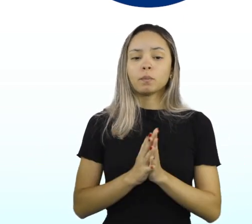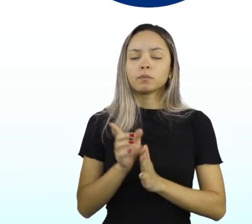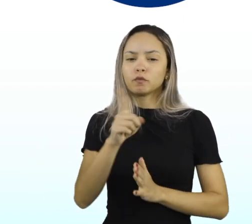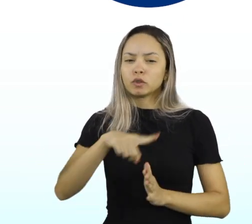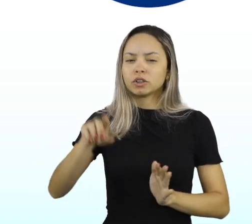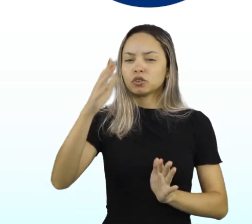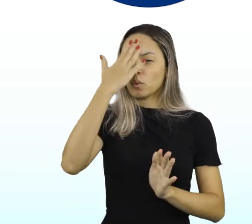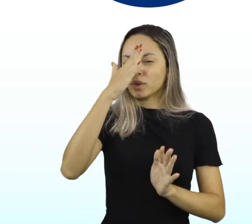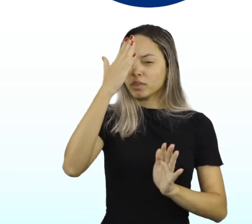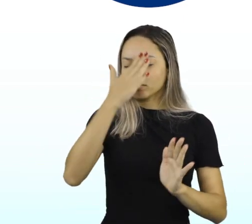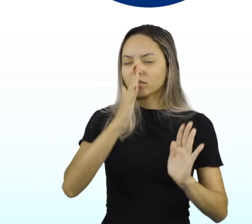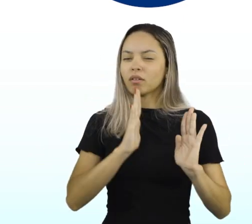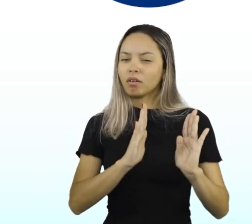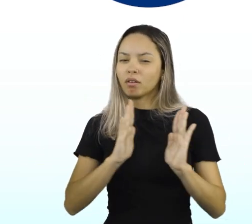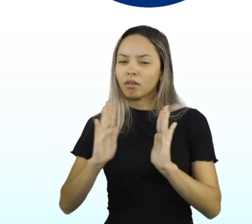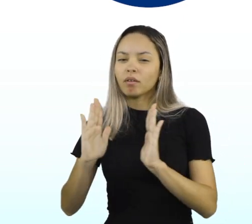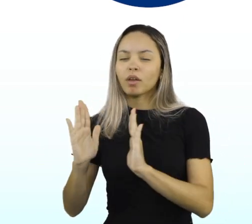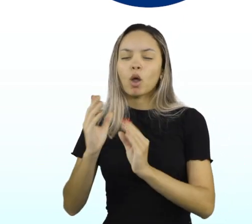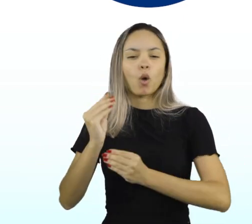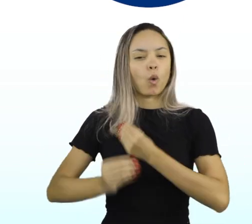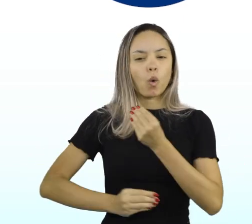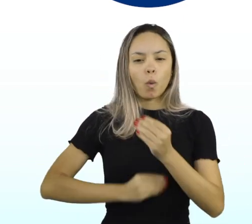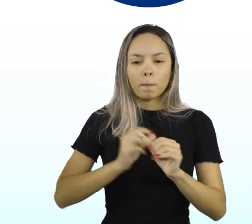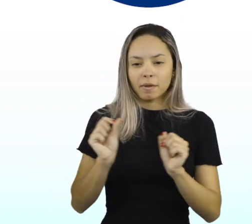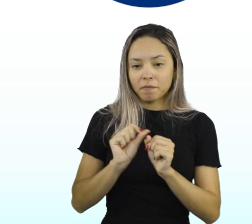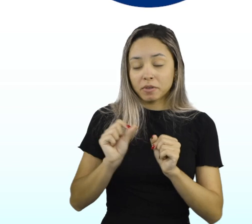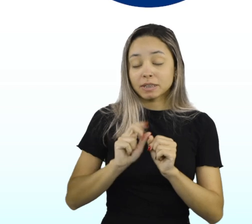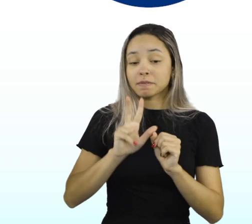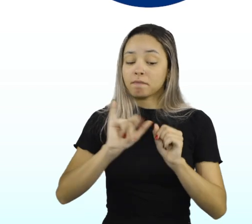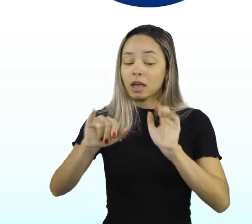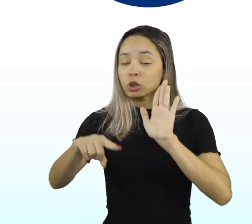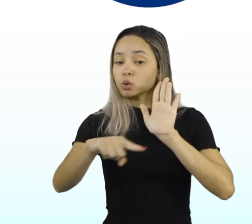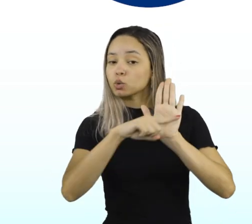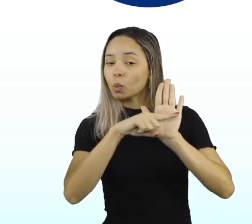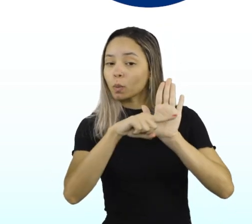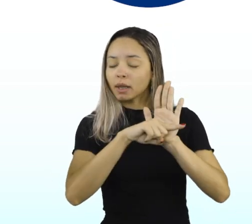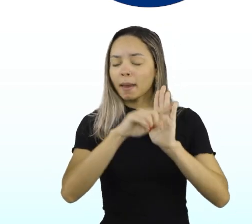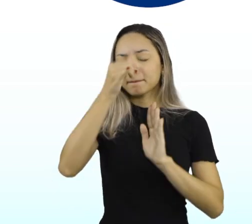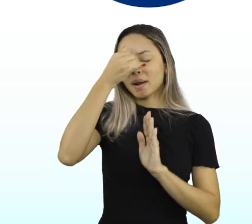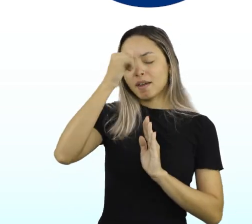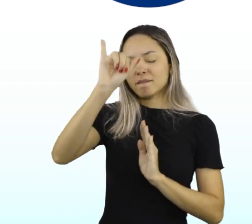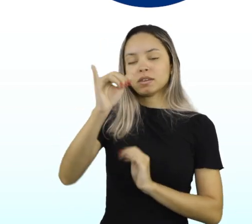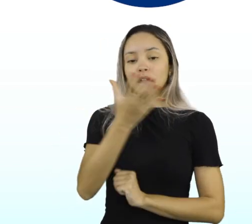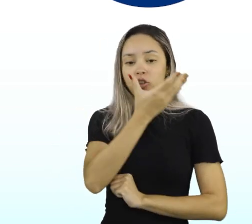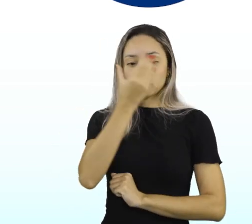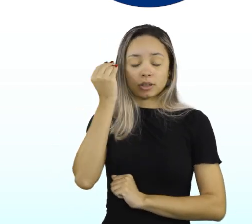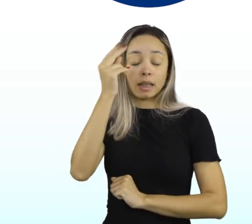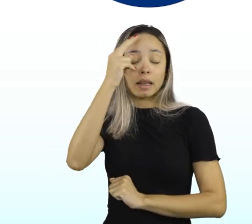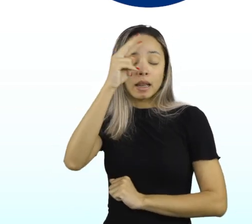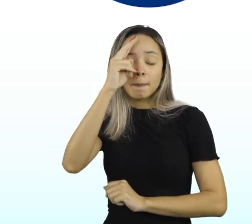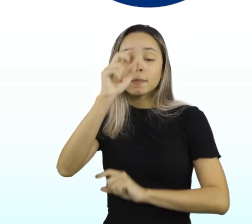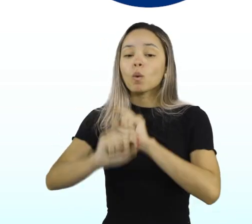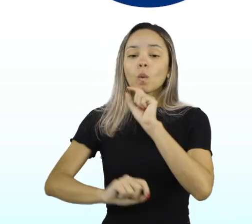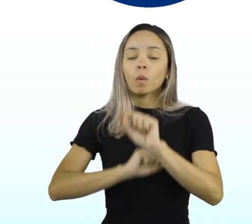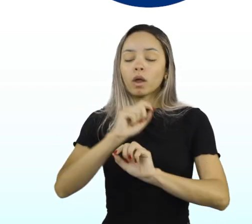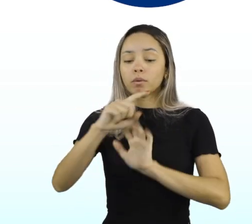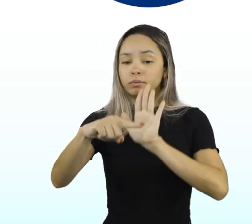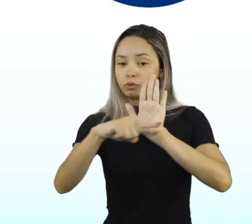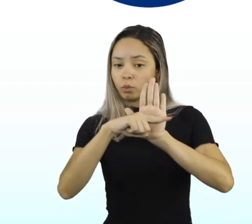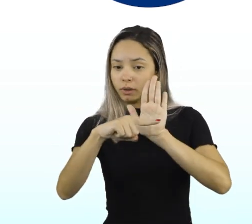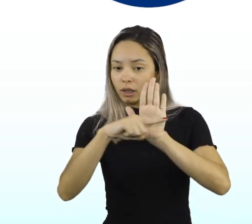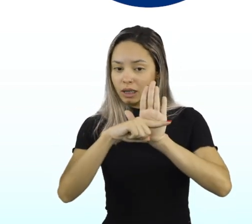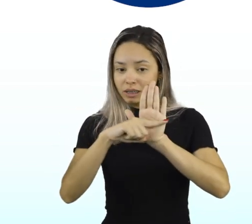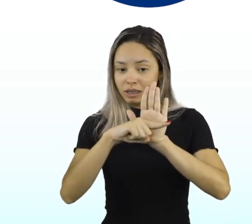estar entendendo aí, né? Você vai subtrair. Só que, para que você nunca erre, lembre que na subtração, a força que